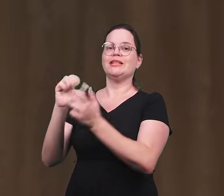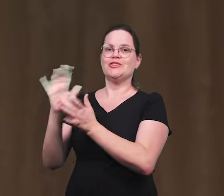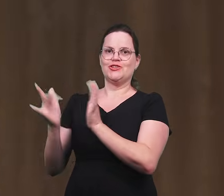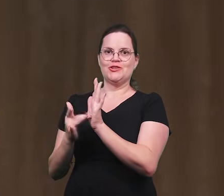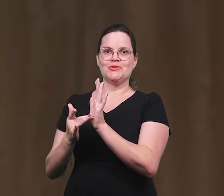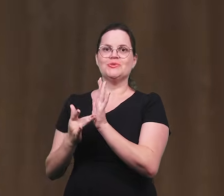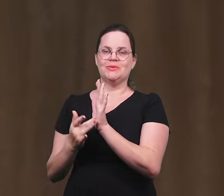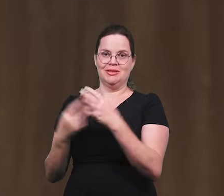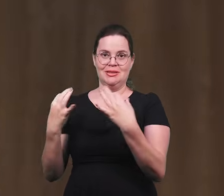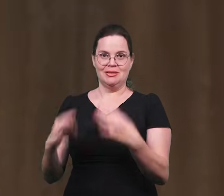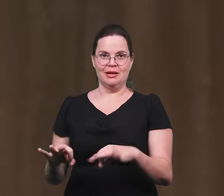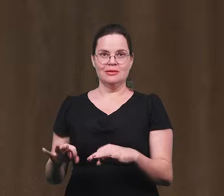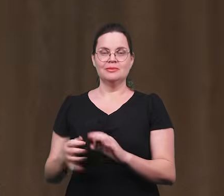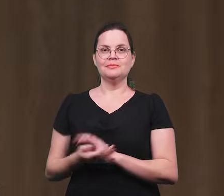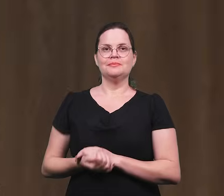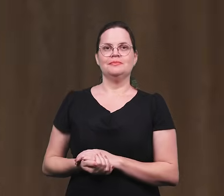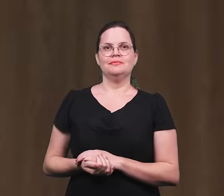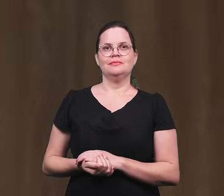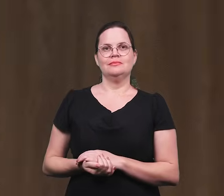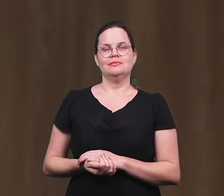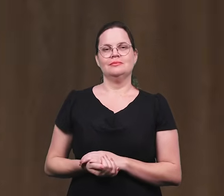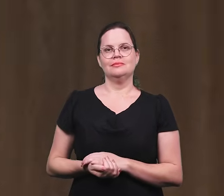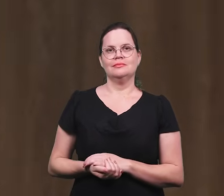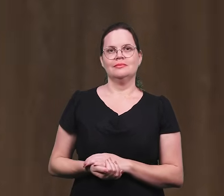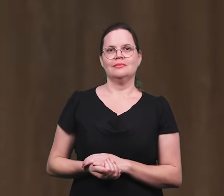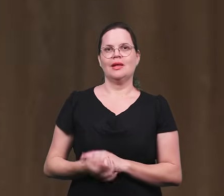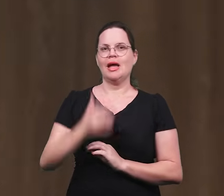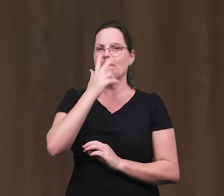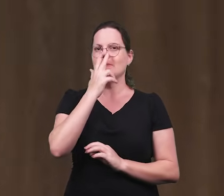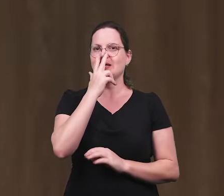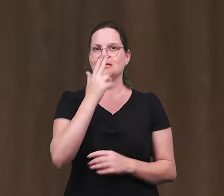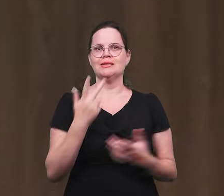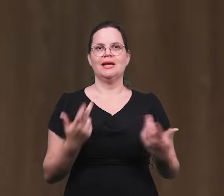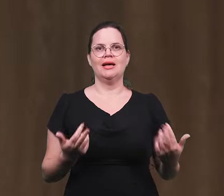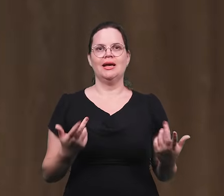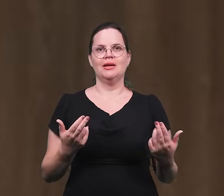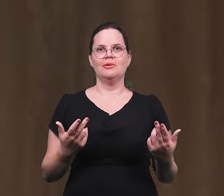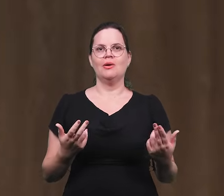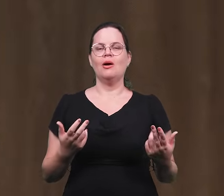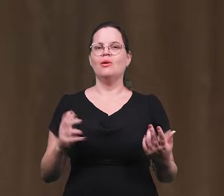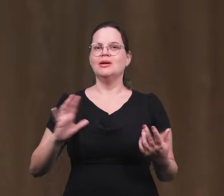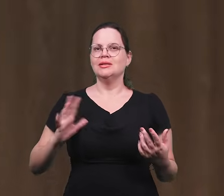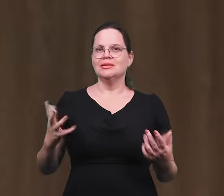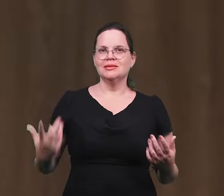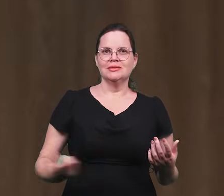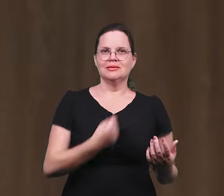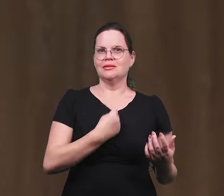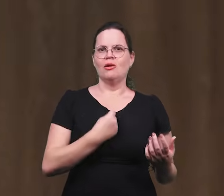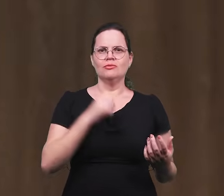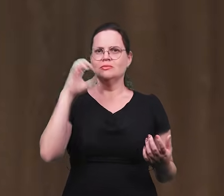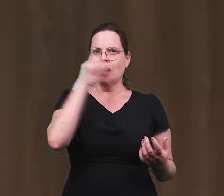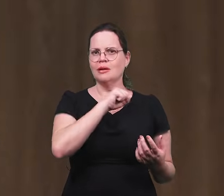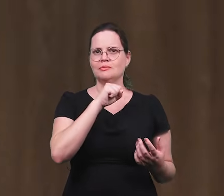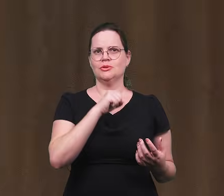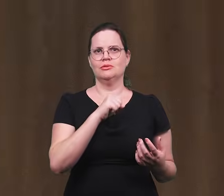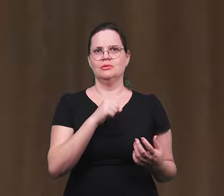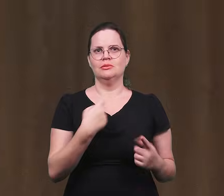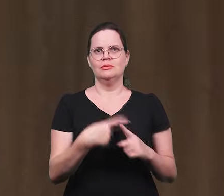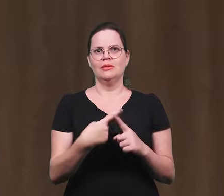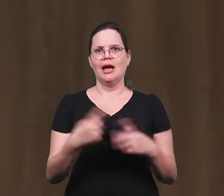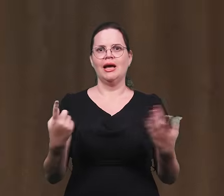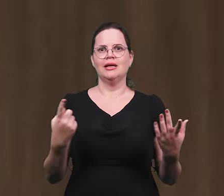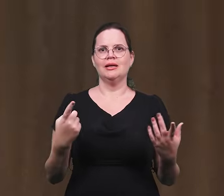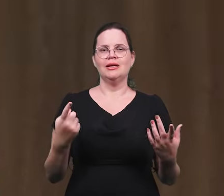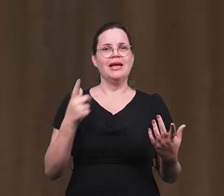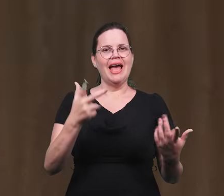Jesus, podemos dizer assim, é como Saulo. É aquele processo rápido, né? Encontra o Senhor, levanta, Senhor, quem